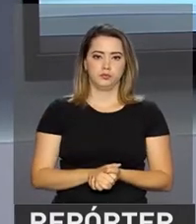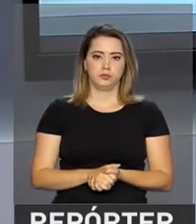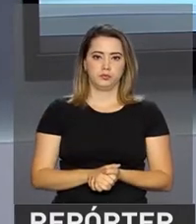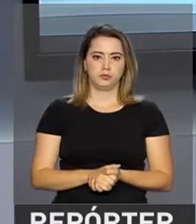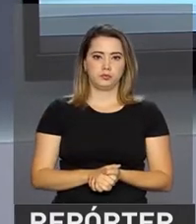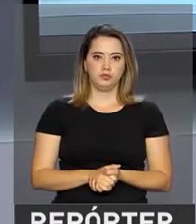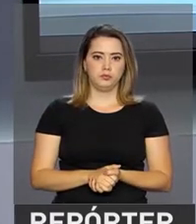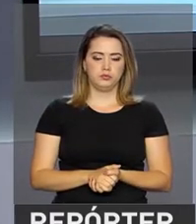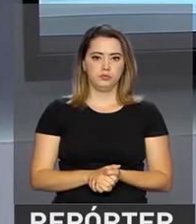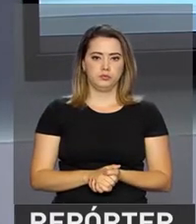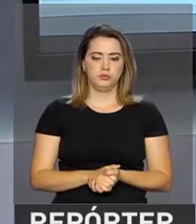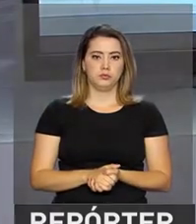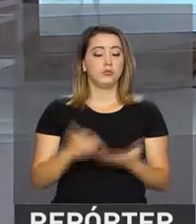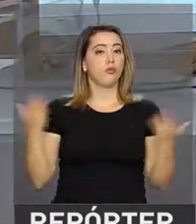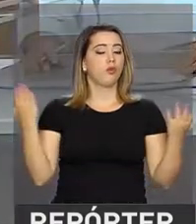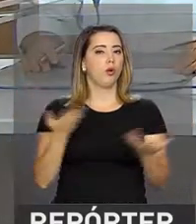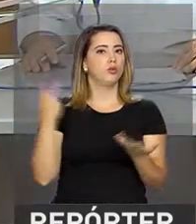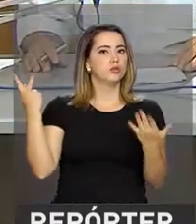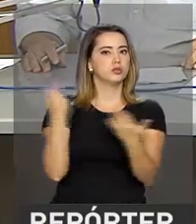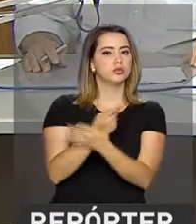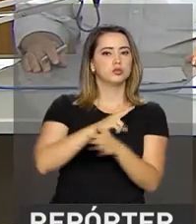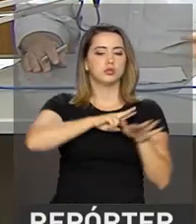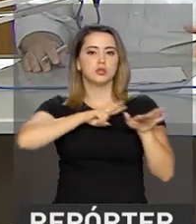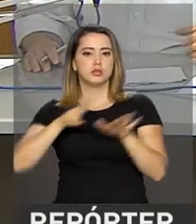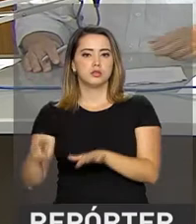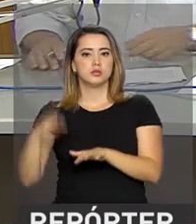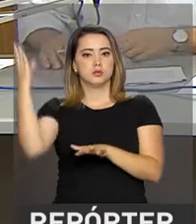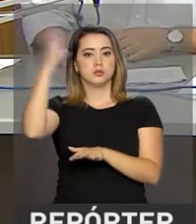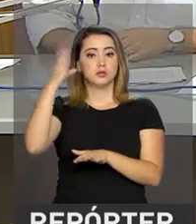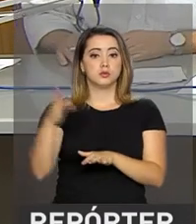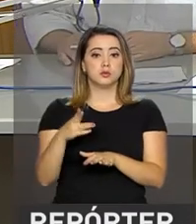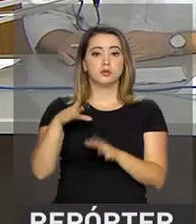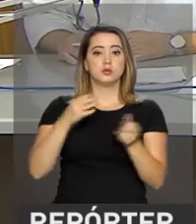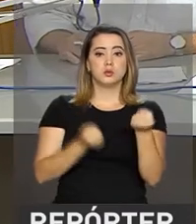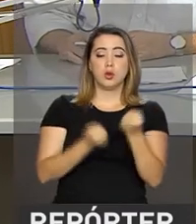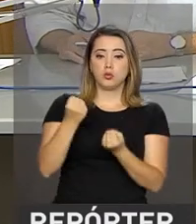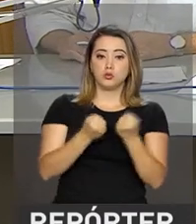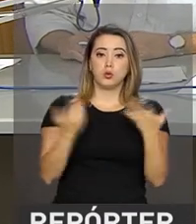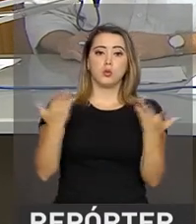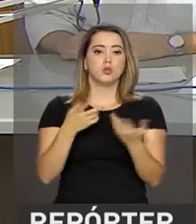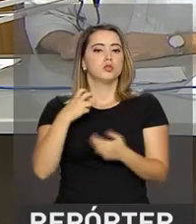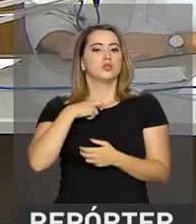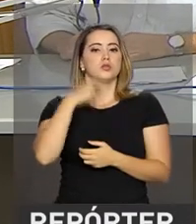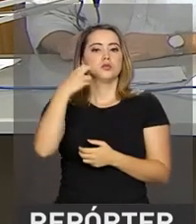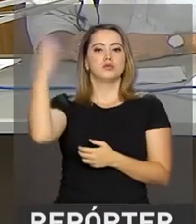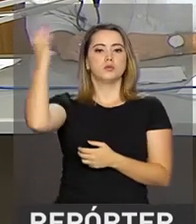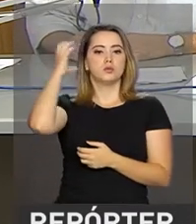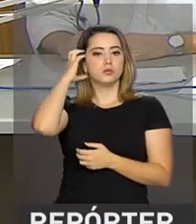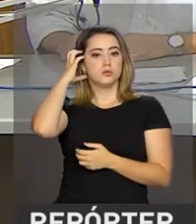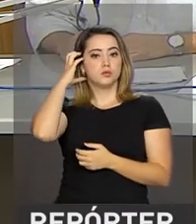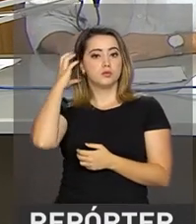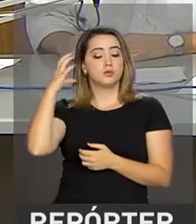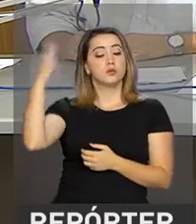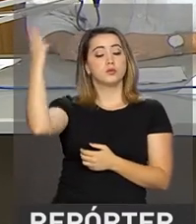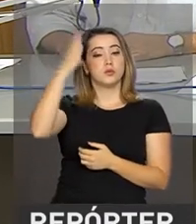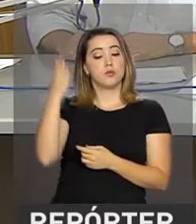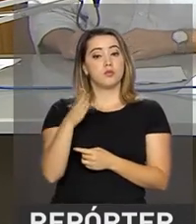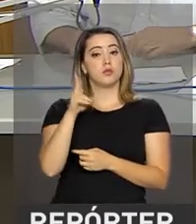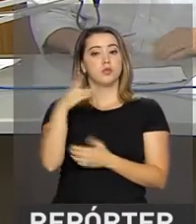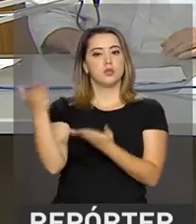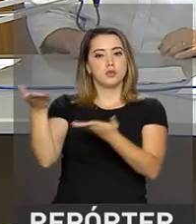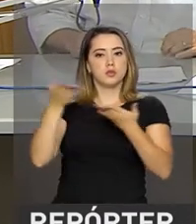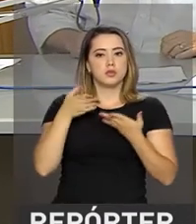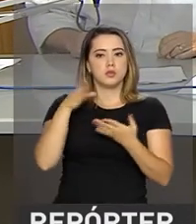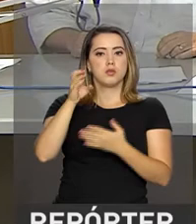trânsito promove a partir de hoje a semana nacional de trânsito para falar sobre a semana voz do brasil recebe aqui no estúdio diretor do denatran eu